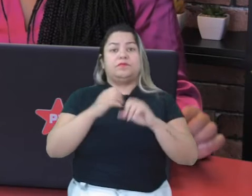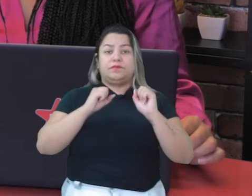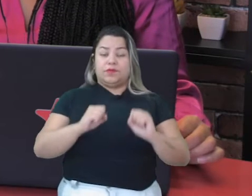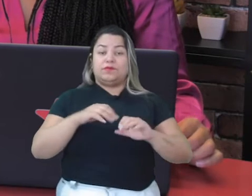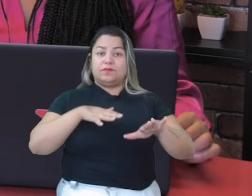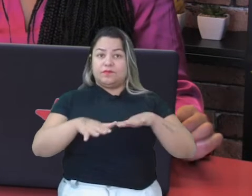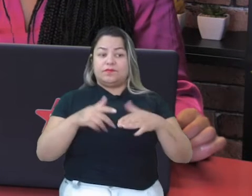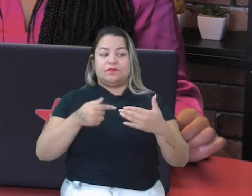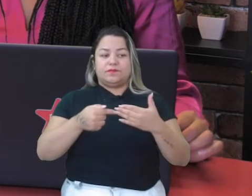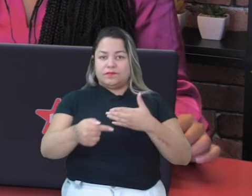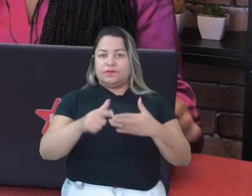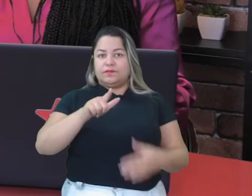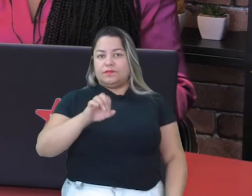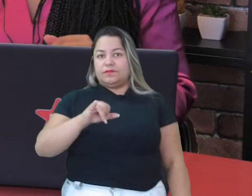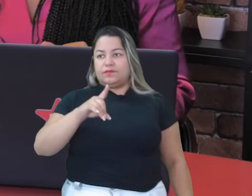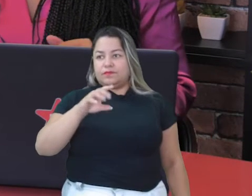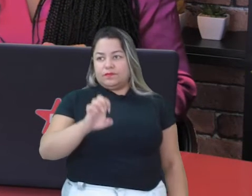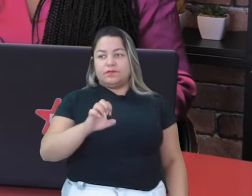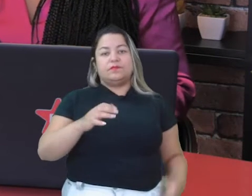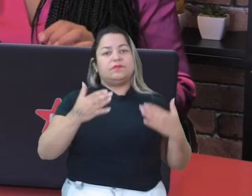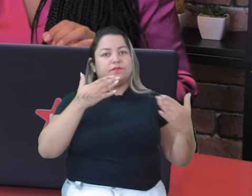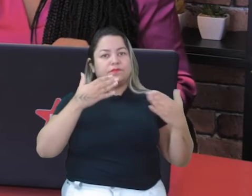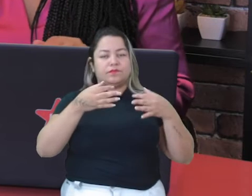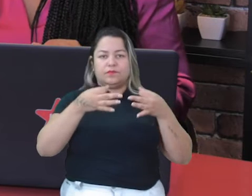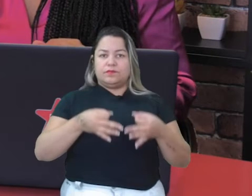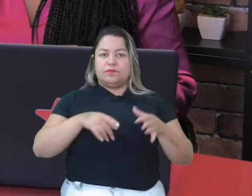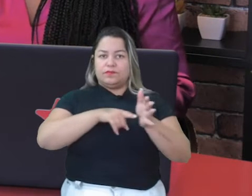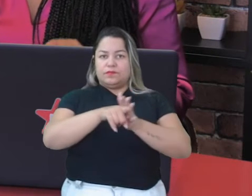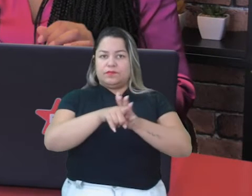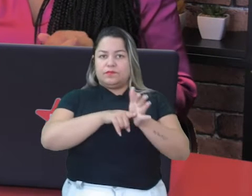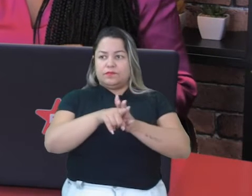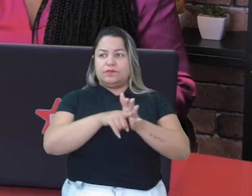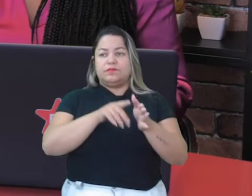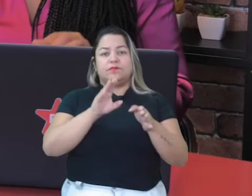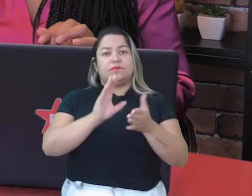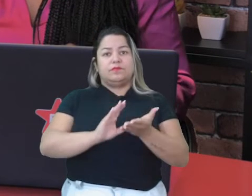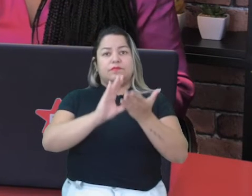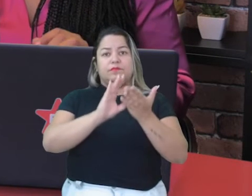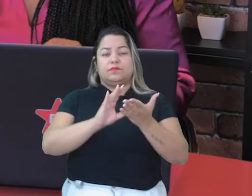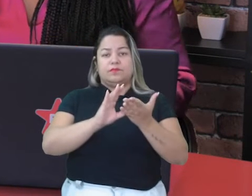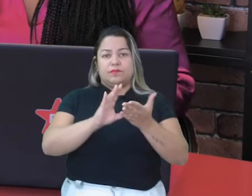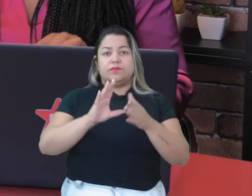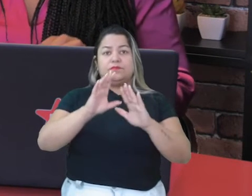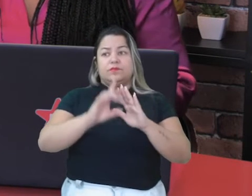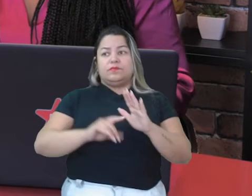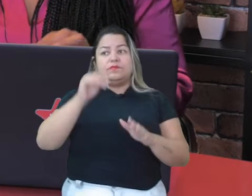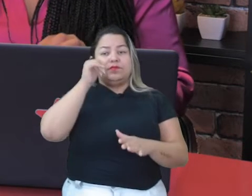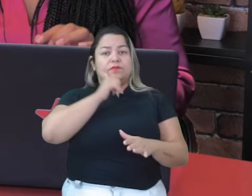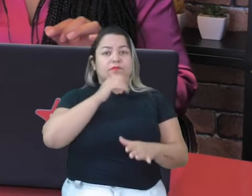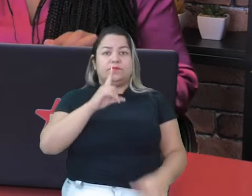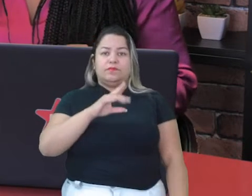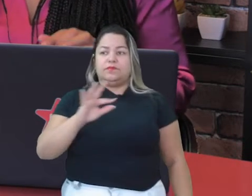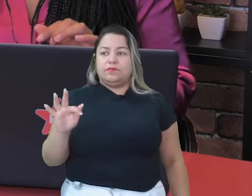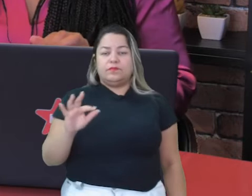podcast Pode Tremer desta semana recebeu Leide Cali, psicóloga jurídica, pesquisadora, conselheira suplente do Conselho dos